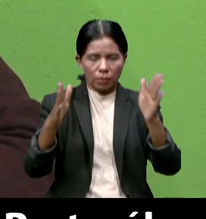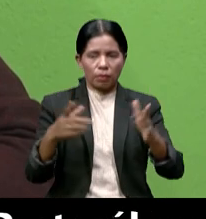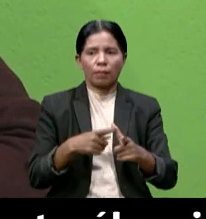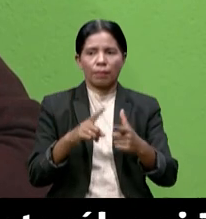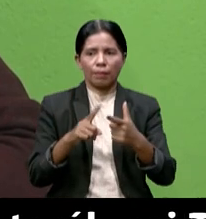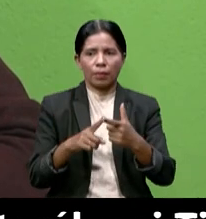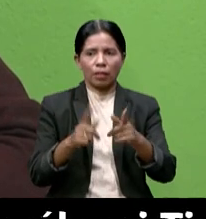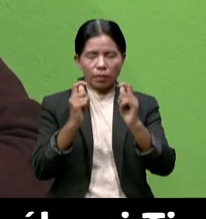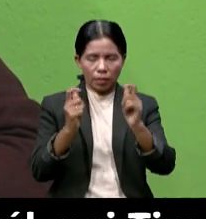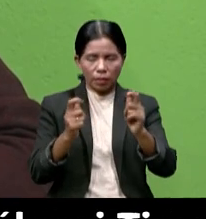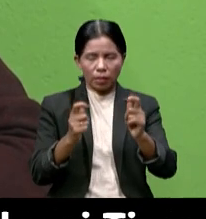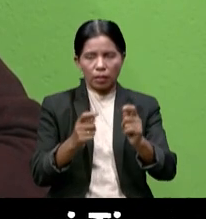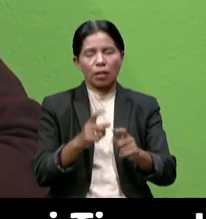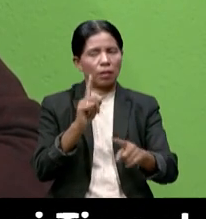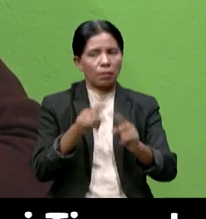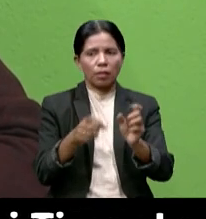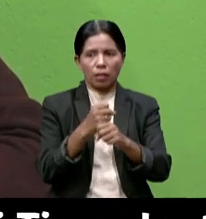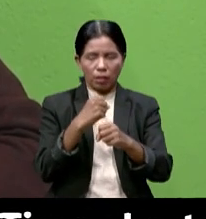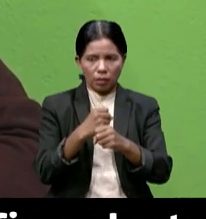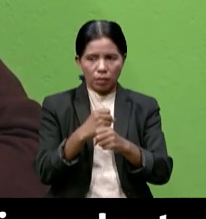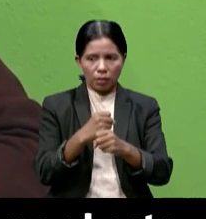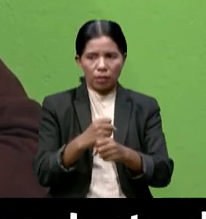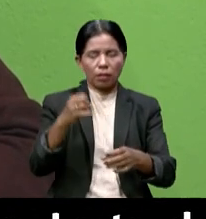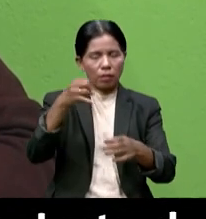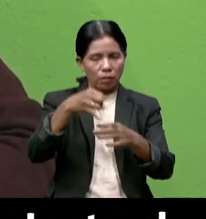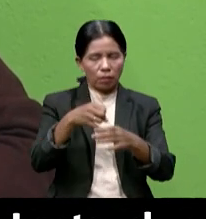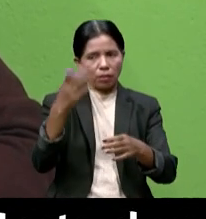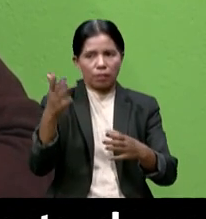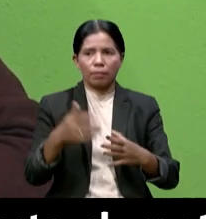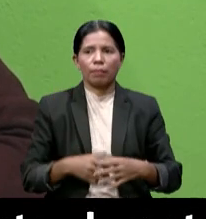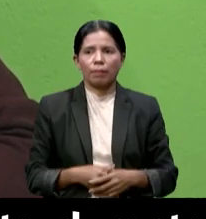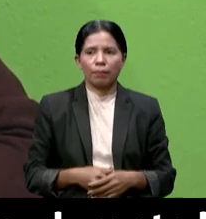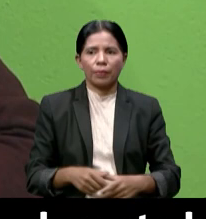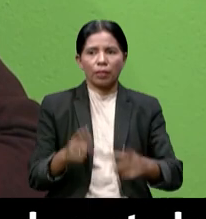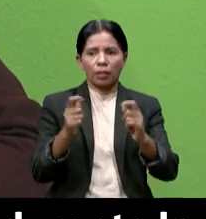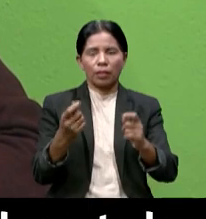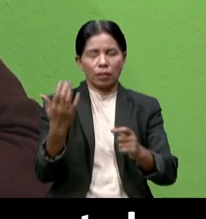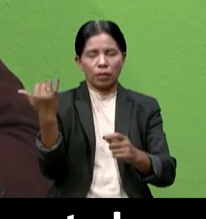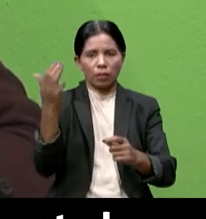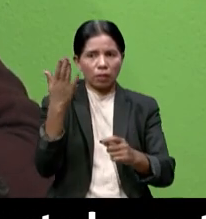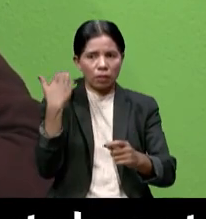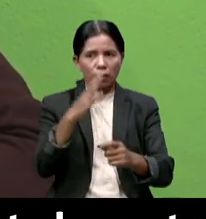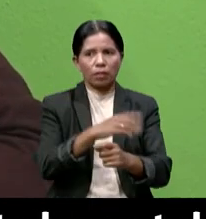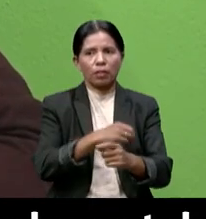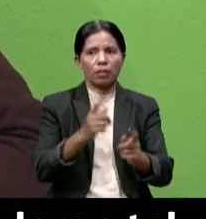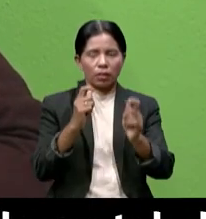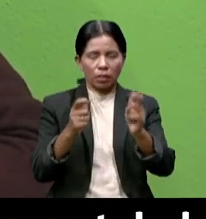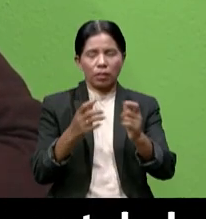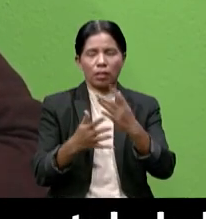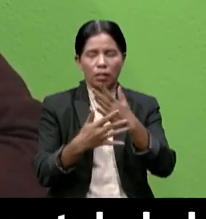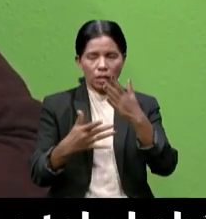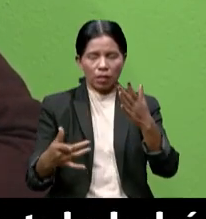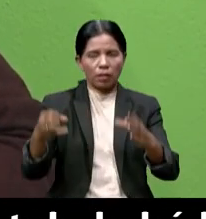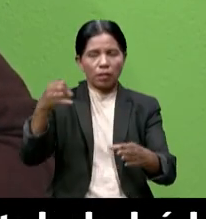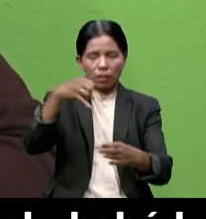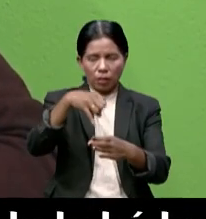i teste balu ni be la bele halomus inclui hutu hela rano teste sir ni be durante teste ran ni